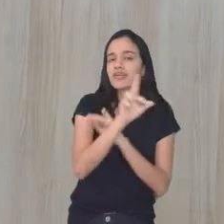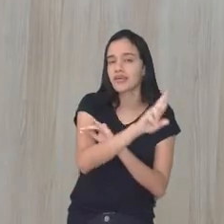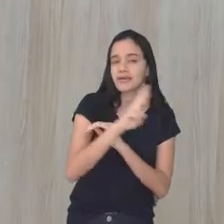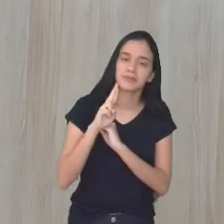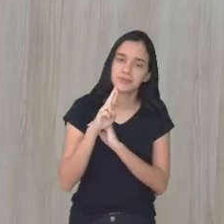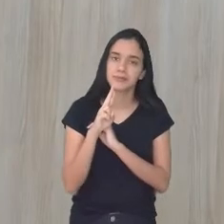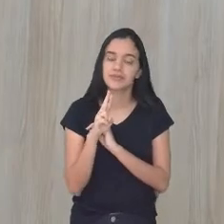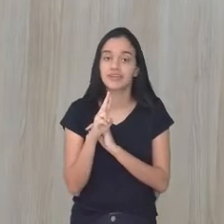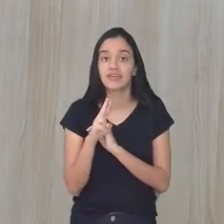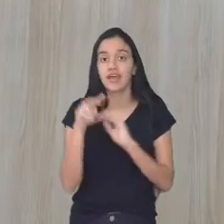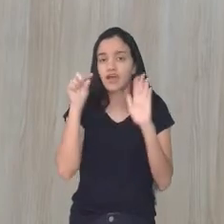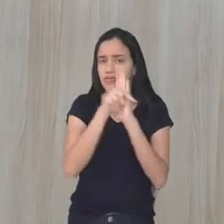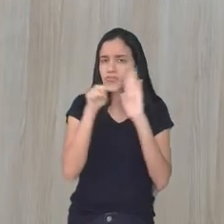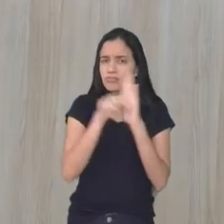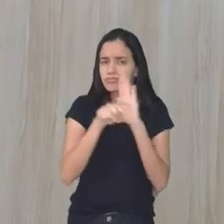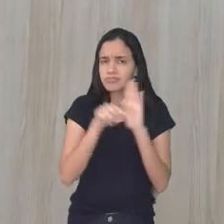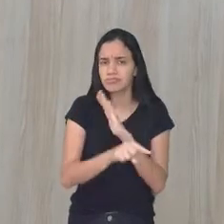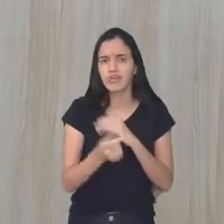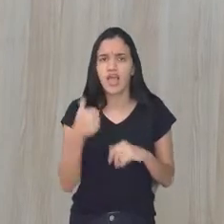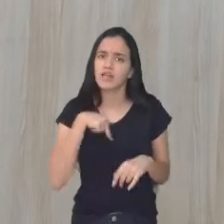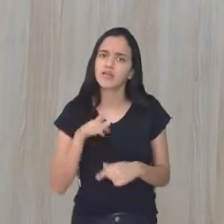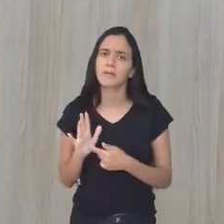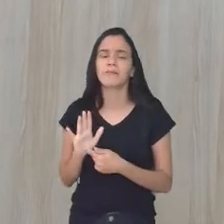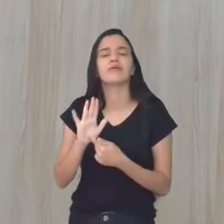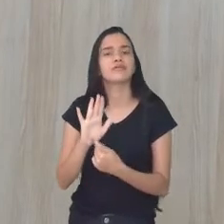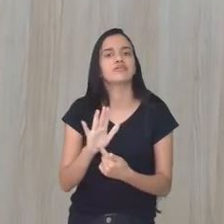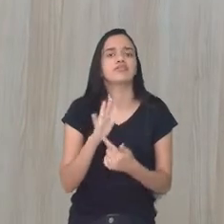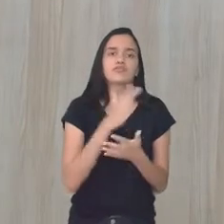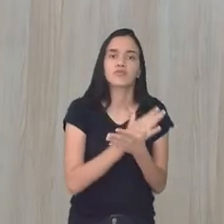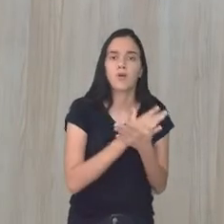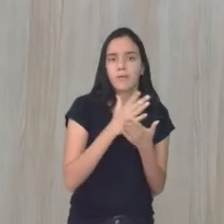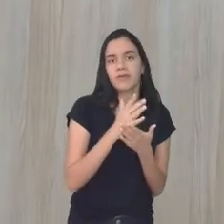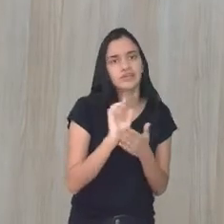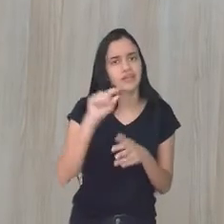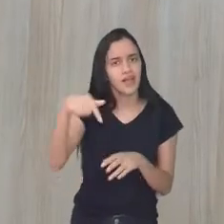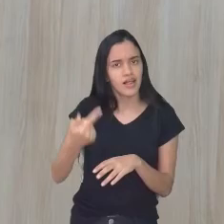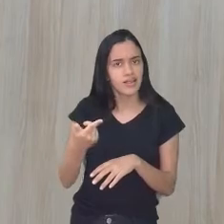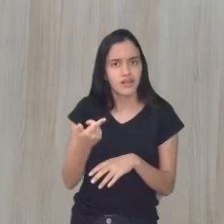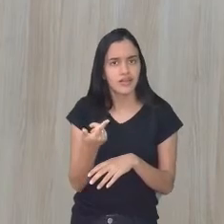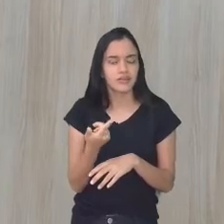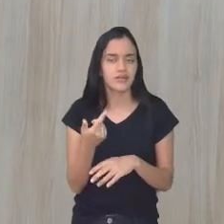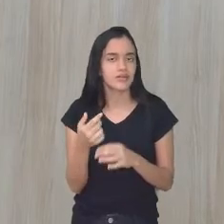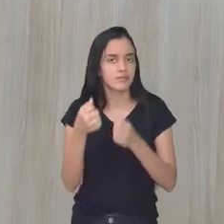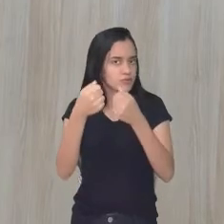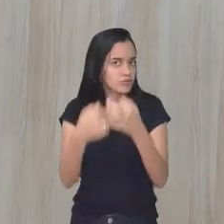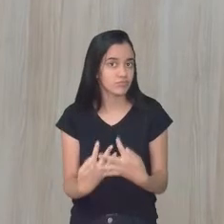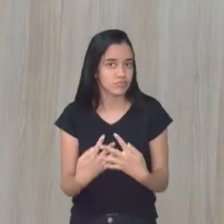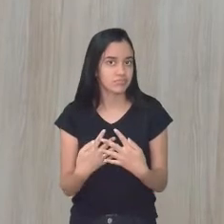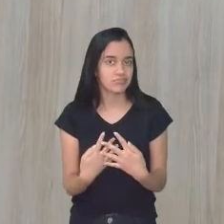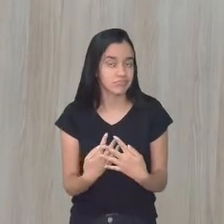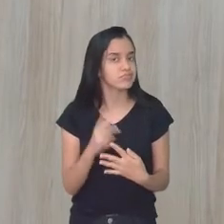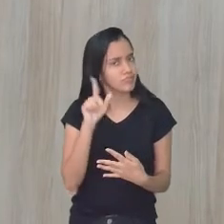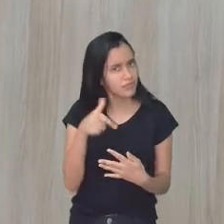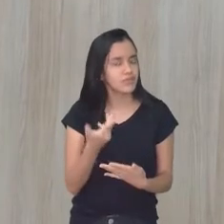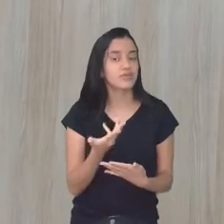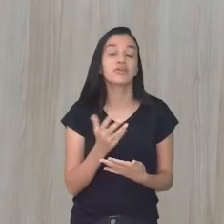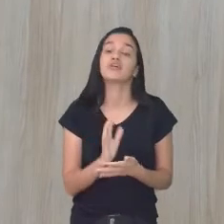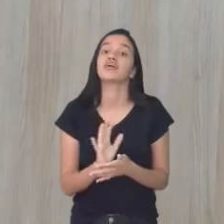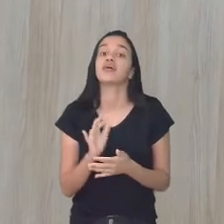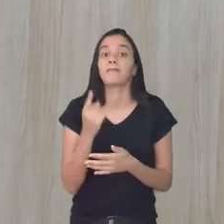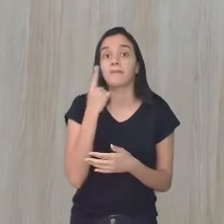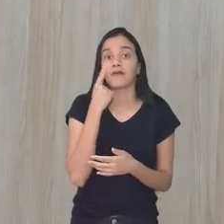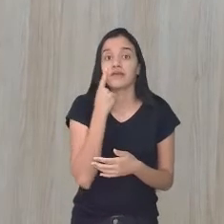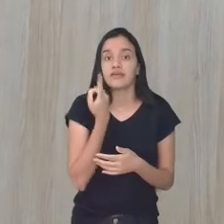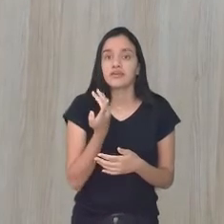situações problema. Não adianta eu estar apresentando lá no início e depois a gente não falar sobre ela. Não é isso? Então,